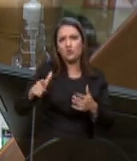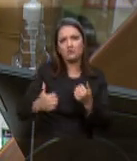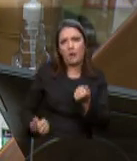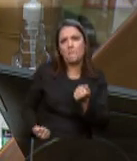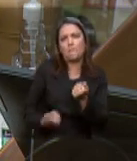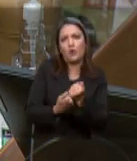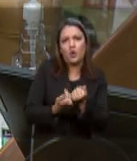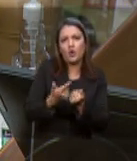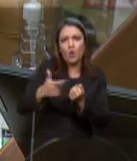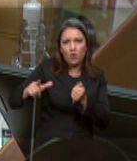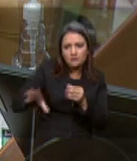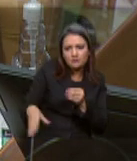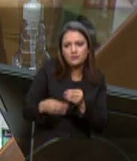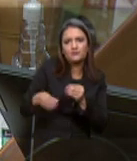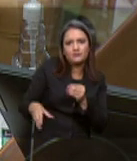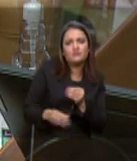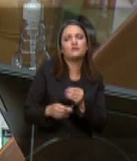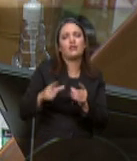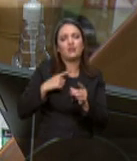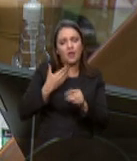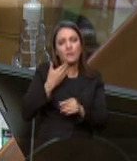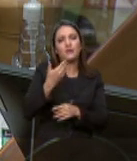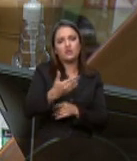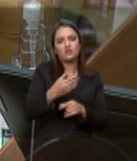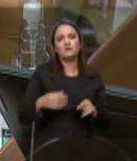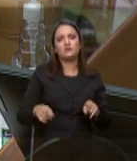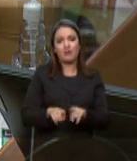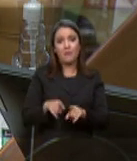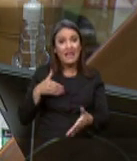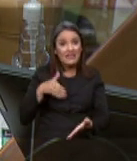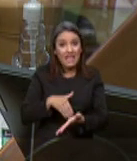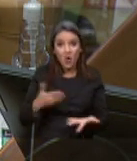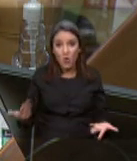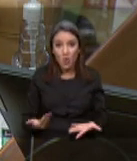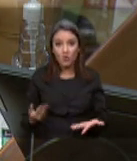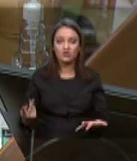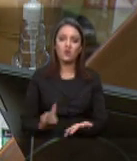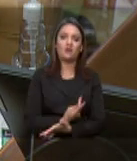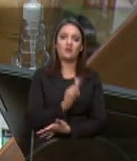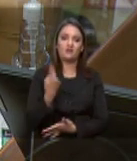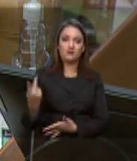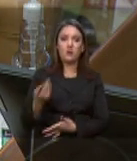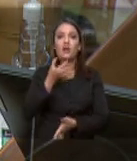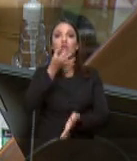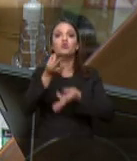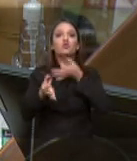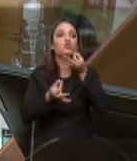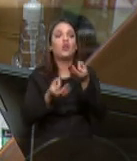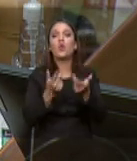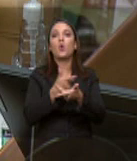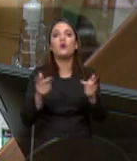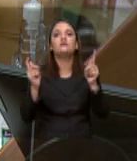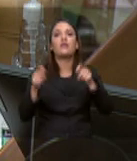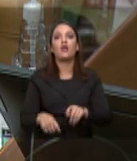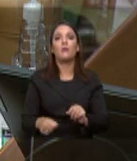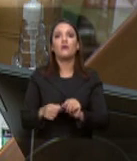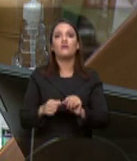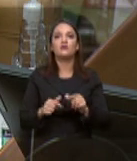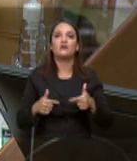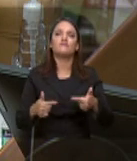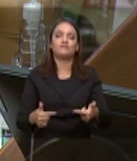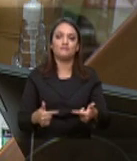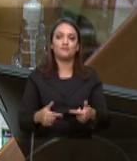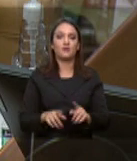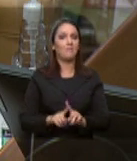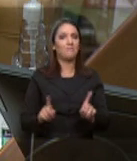que, por pessoas e entidades que compareciam para sugerir mais providências, o que processualmente nem